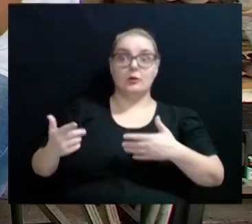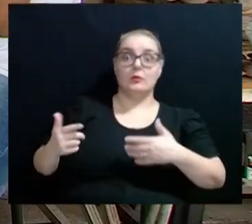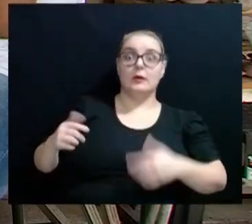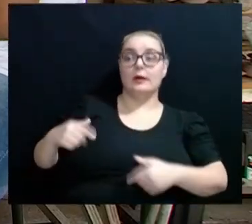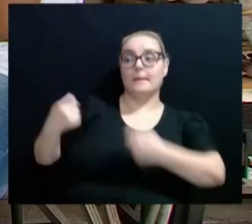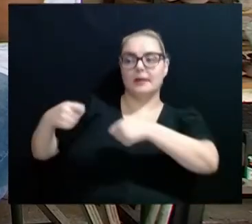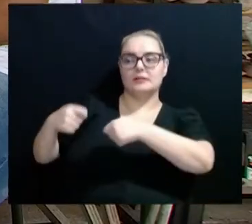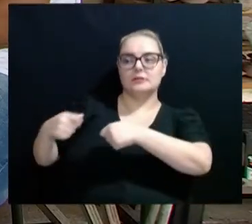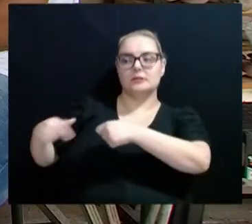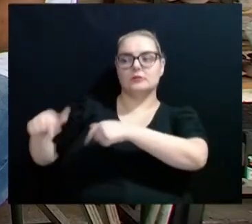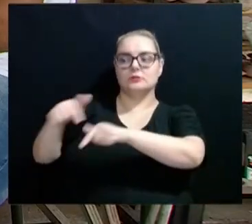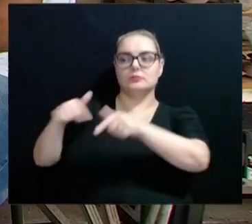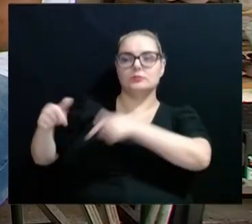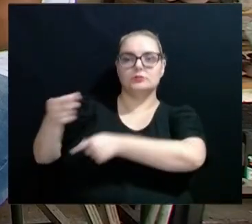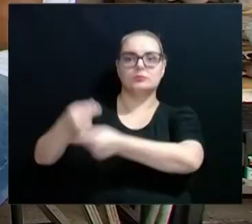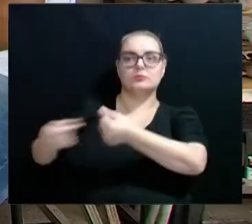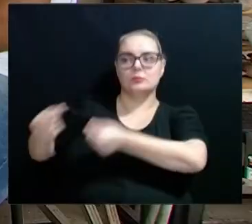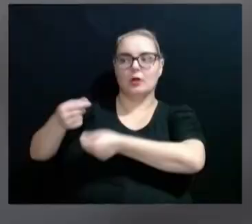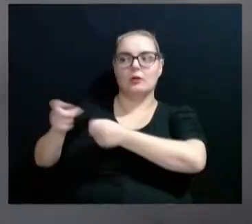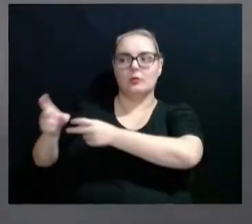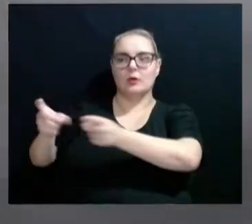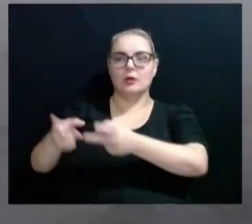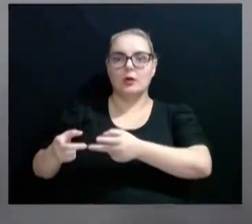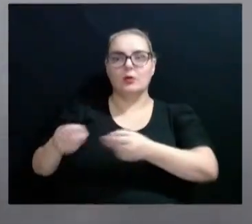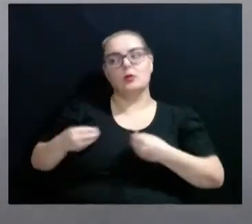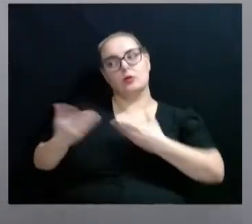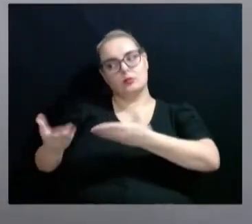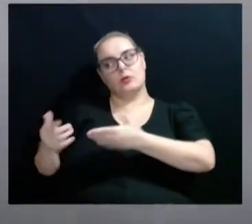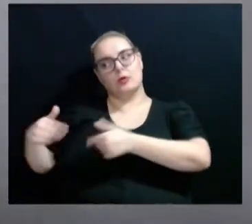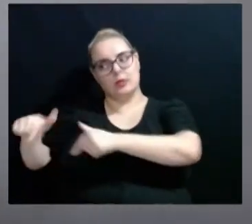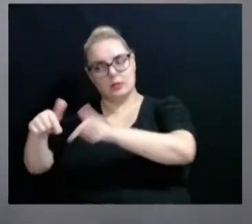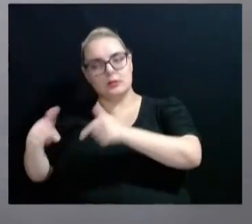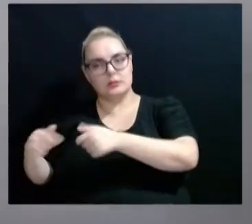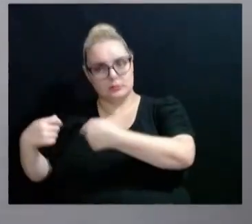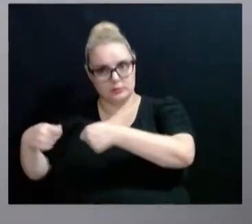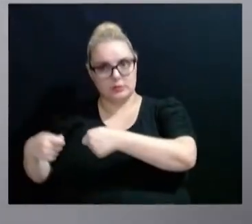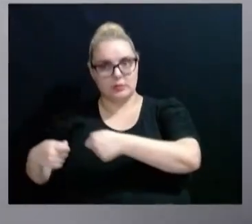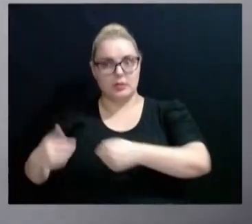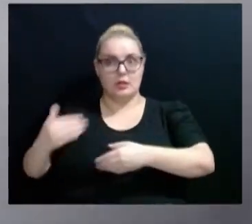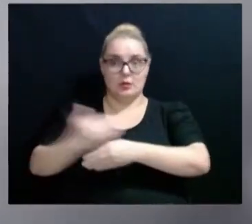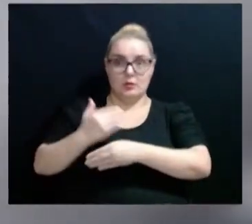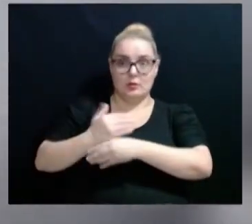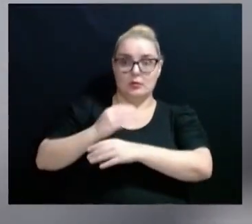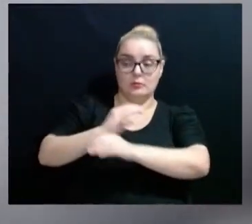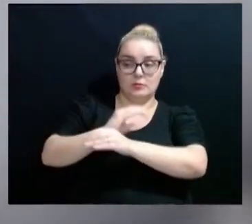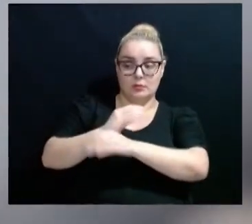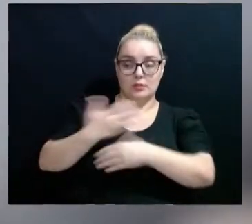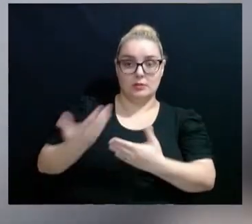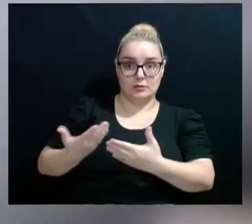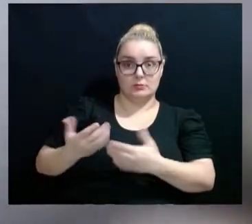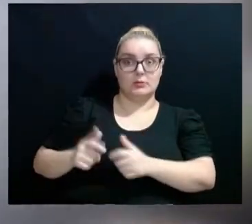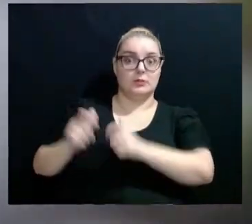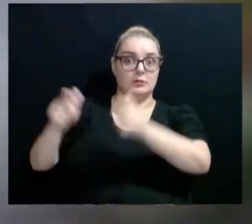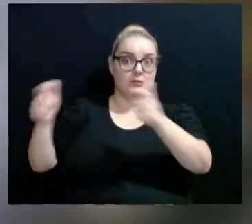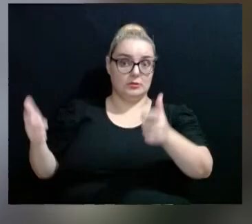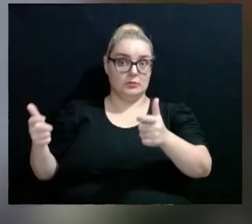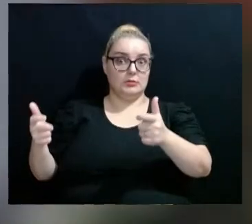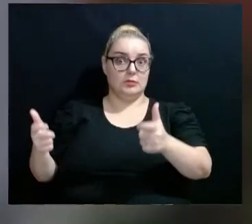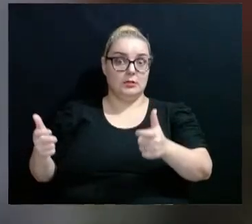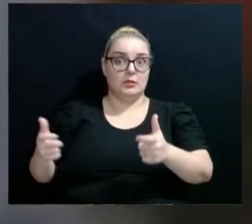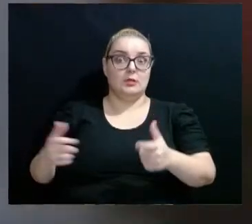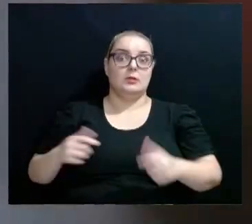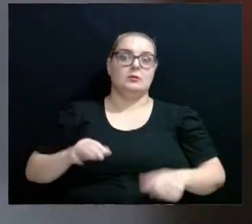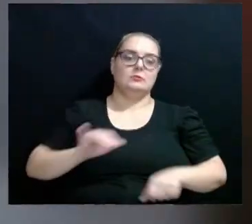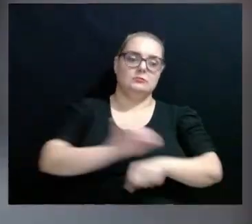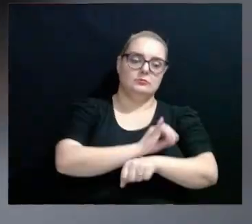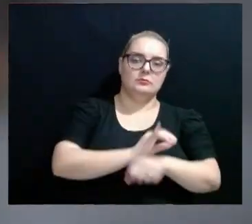entender. Qual é a necessidade do mercado? Será que o que eu estou oferecendo o mercado está precisando? Então, o mercado da construção está em crescimento.